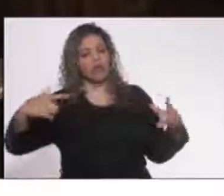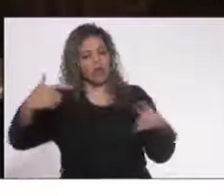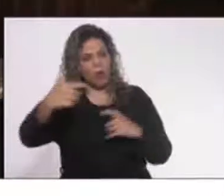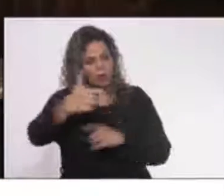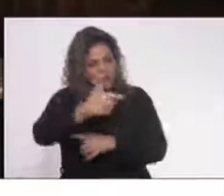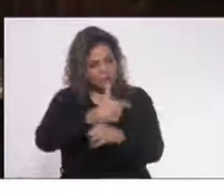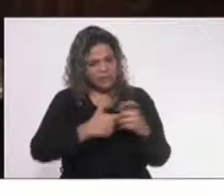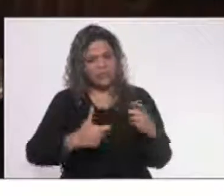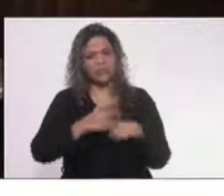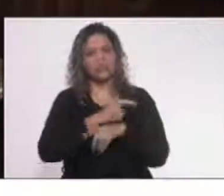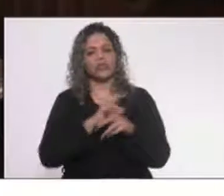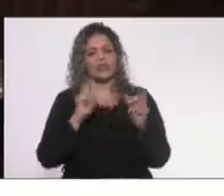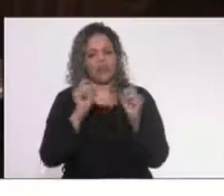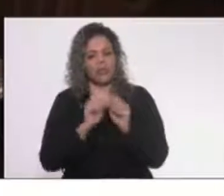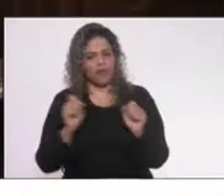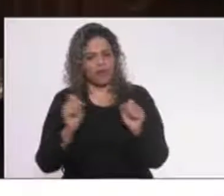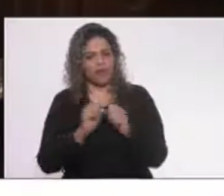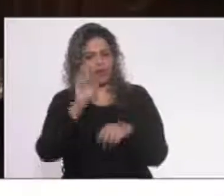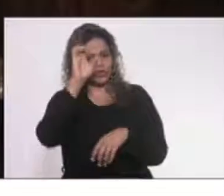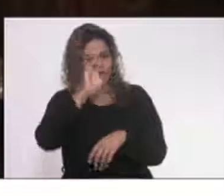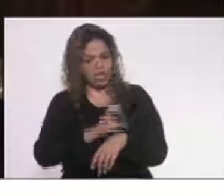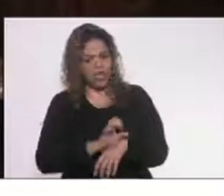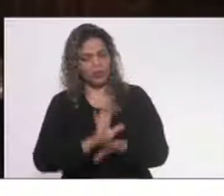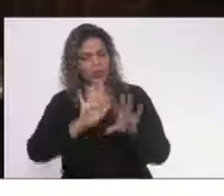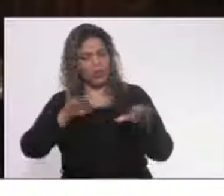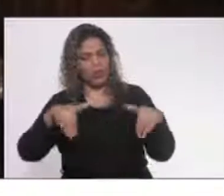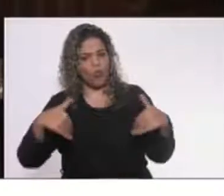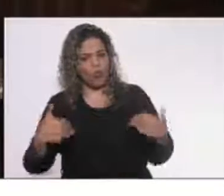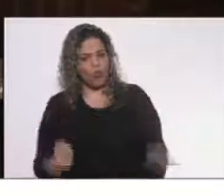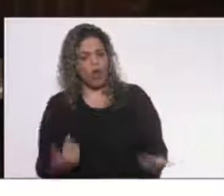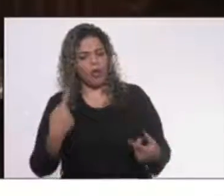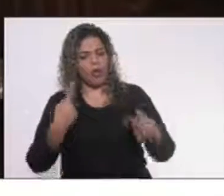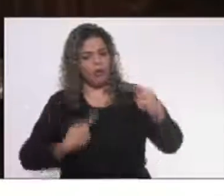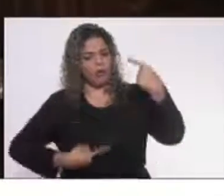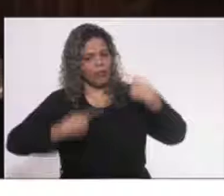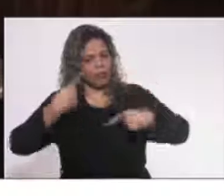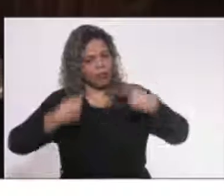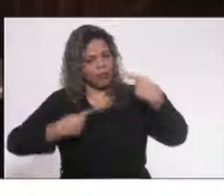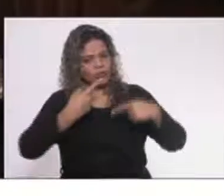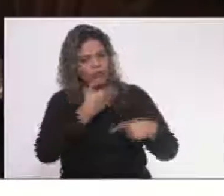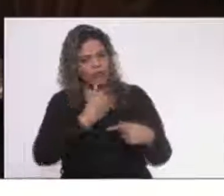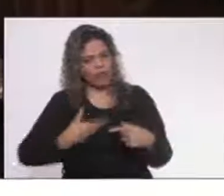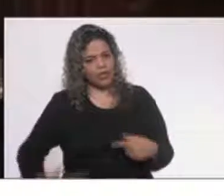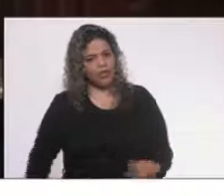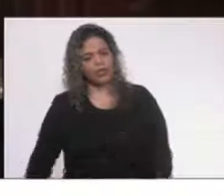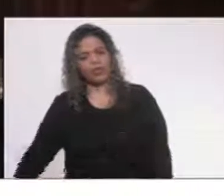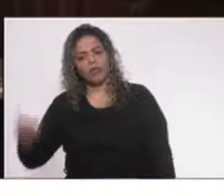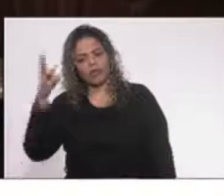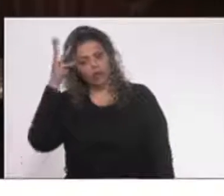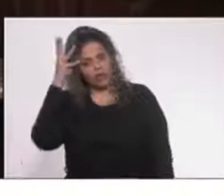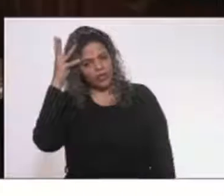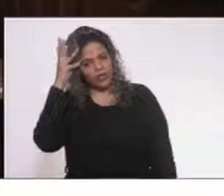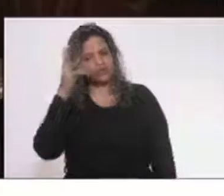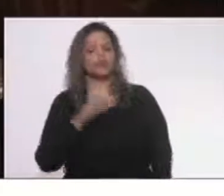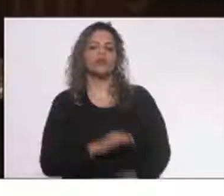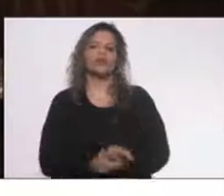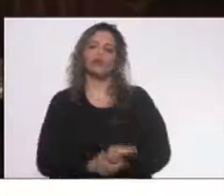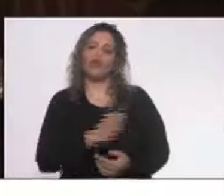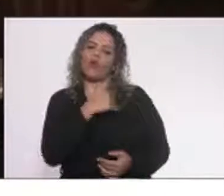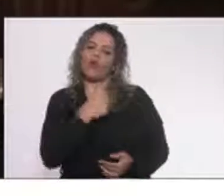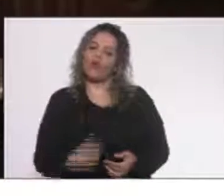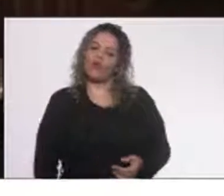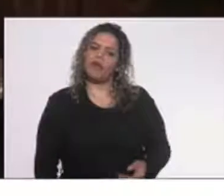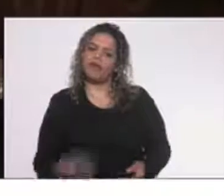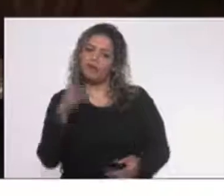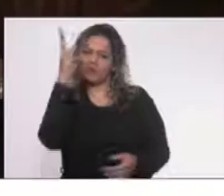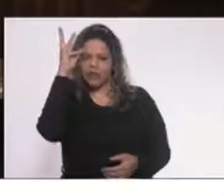homicídios praticados nesse estado. Qual é a política do governador Witzel? E o governo Witzel